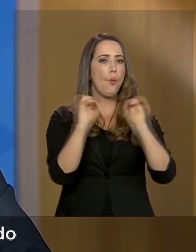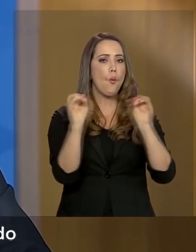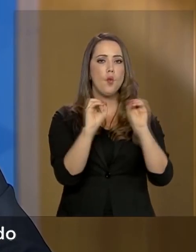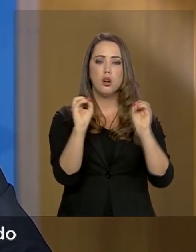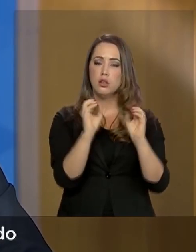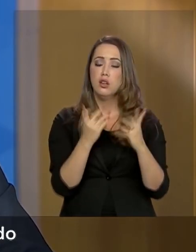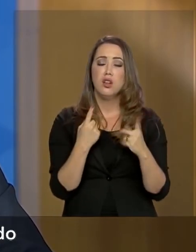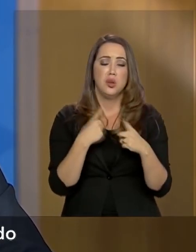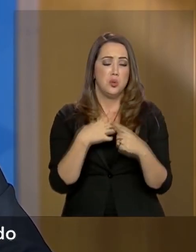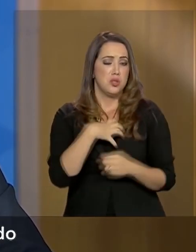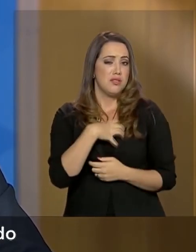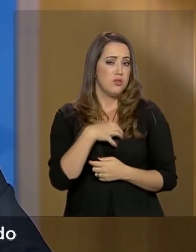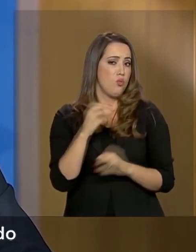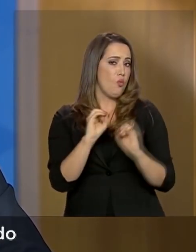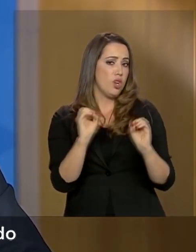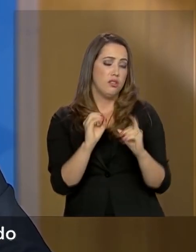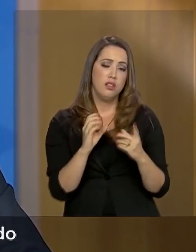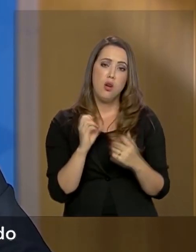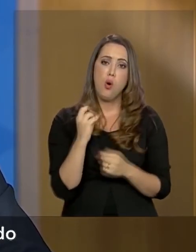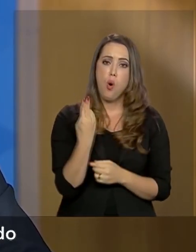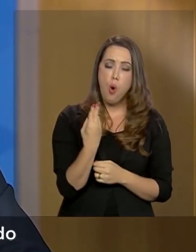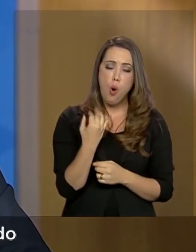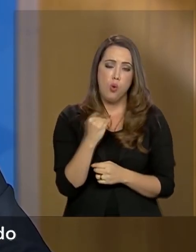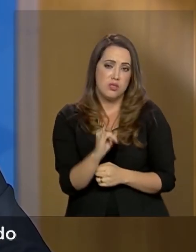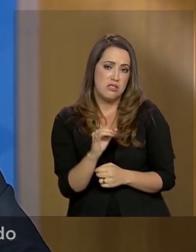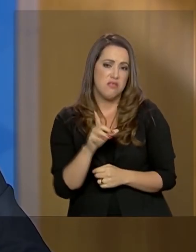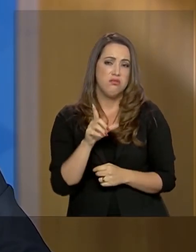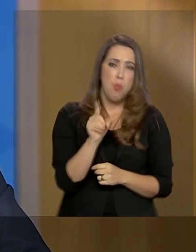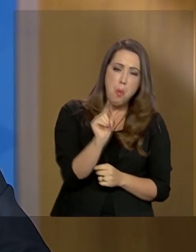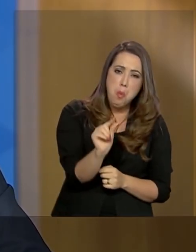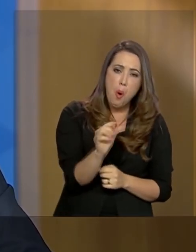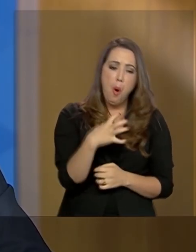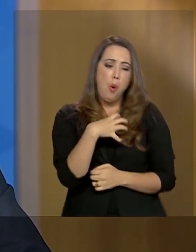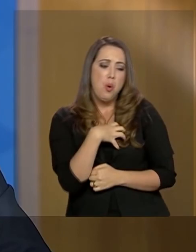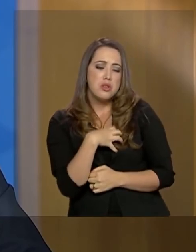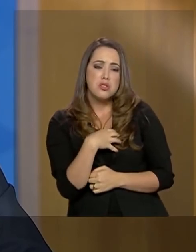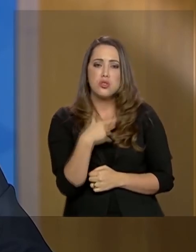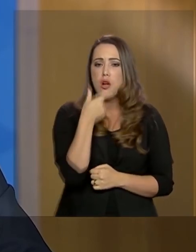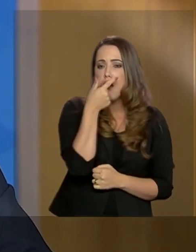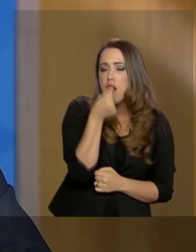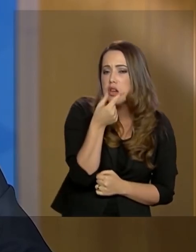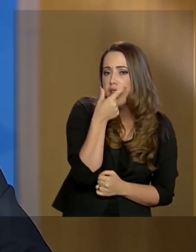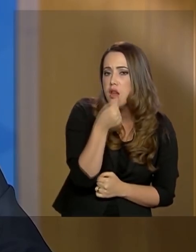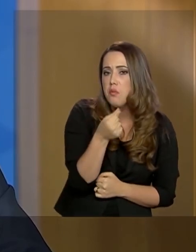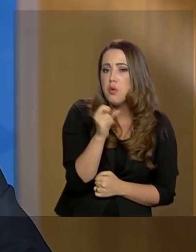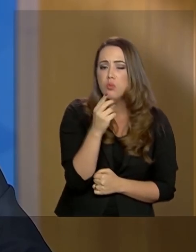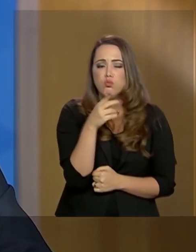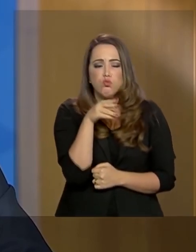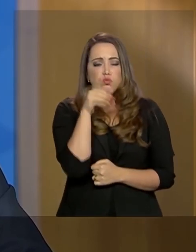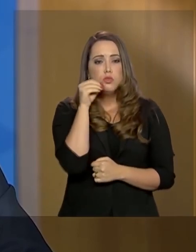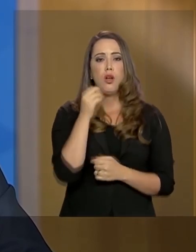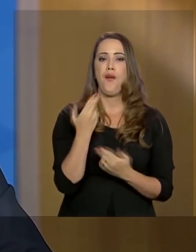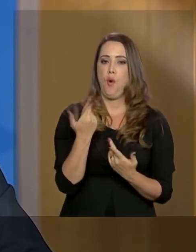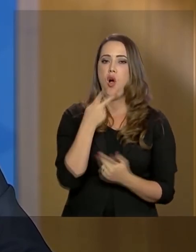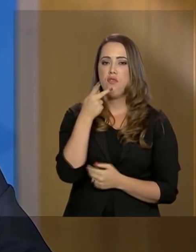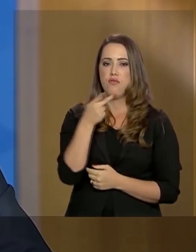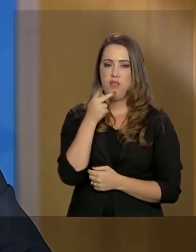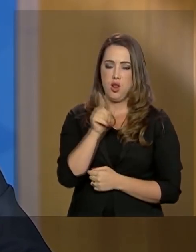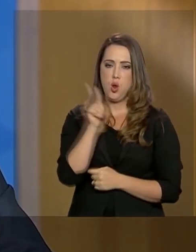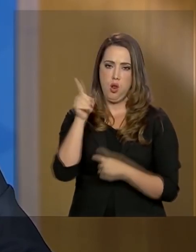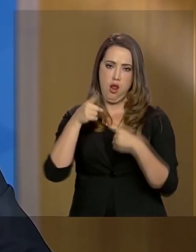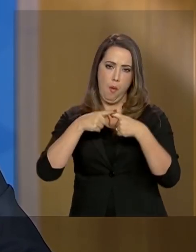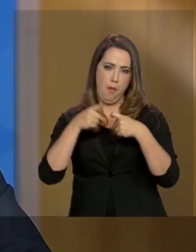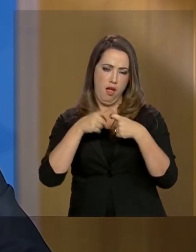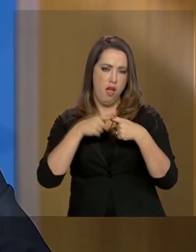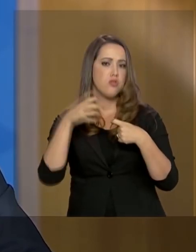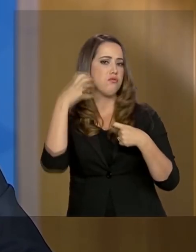gripezinha, como ele chamava, a gripezinha, só afetava velhos e pessoas que têm algum problema crônico, como pressão alta, diabetes e etc.